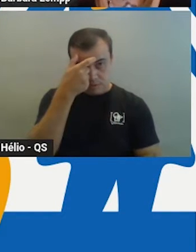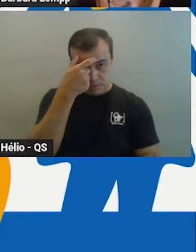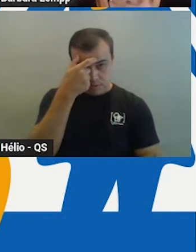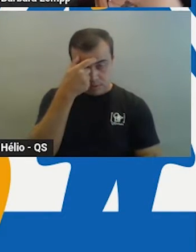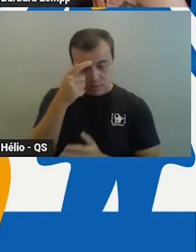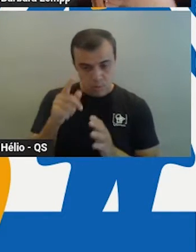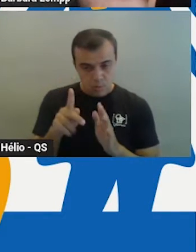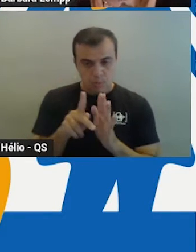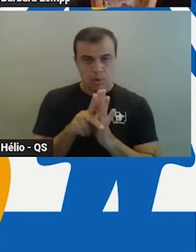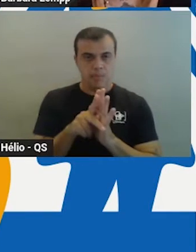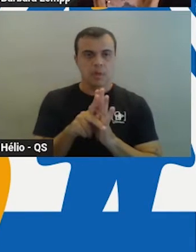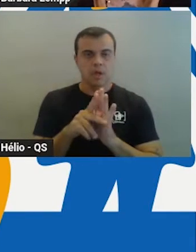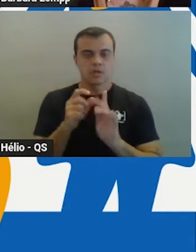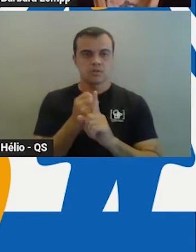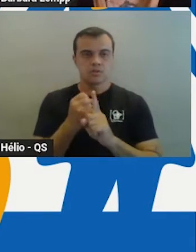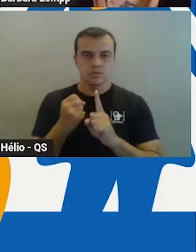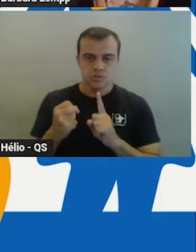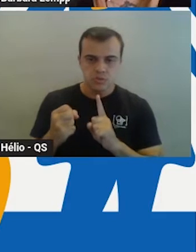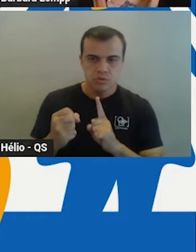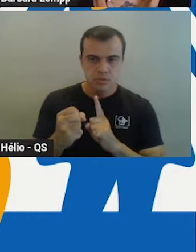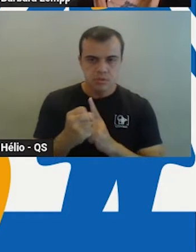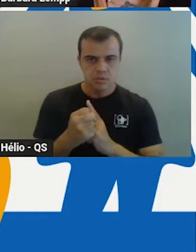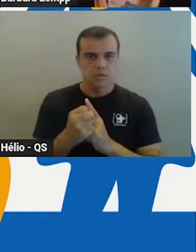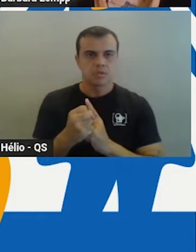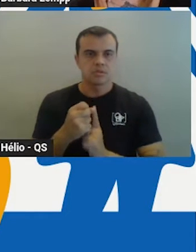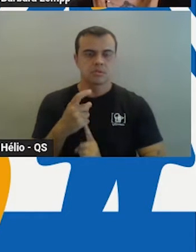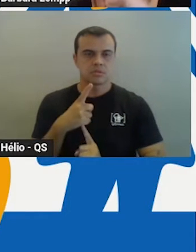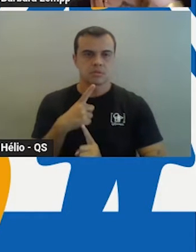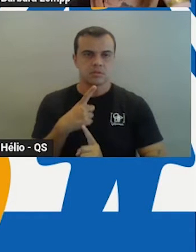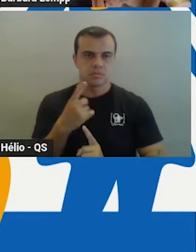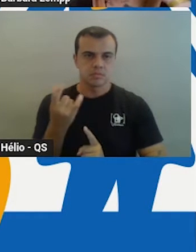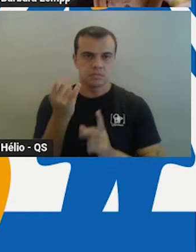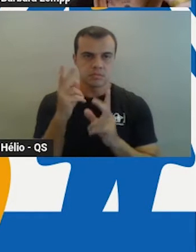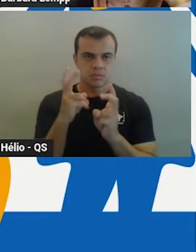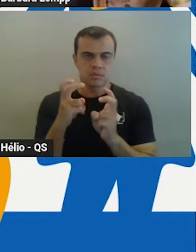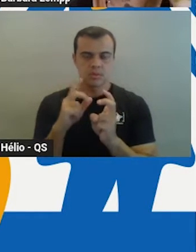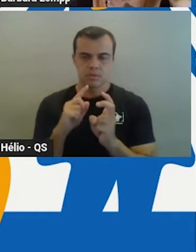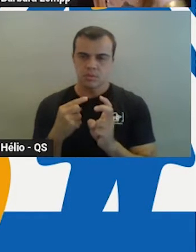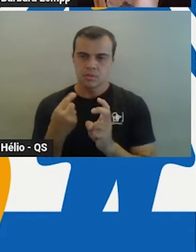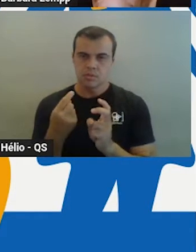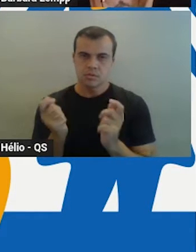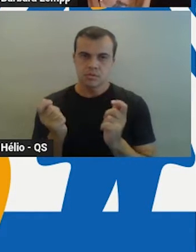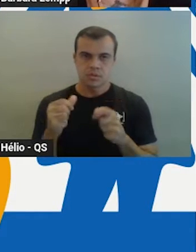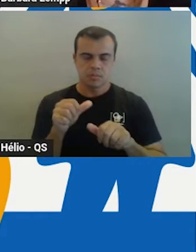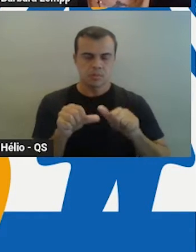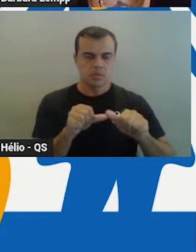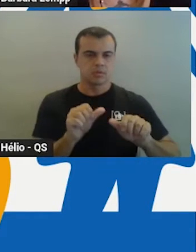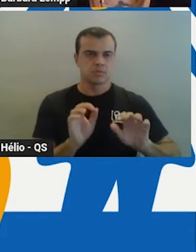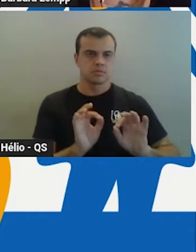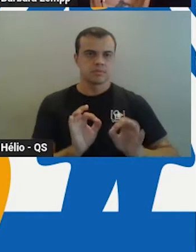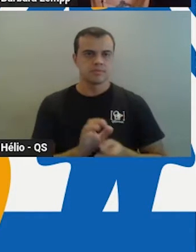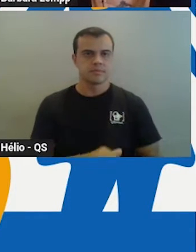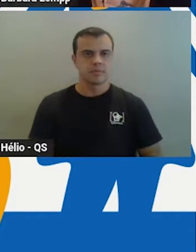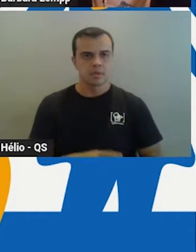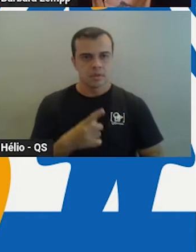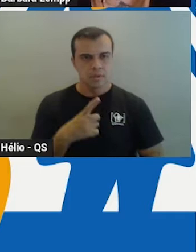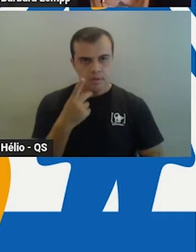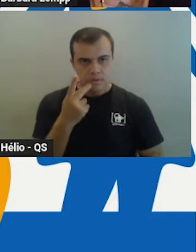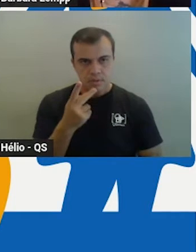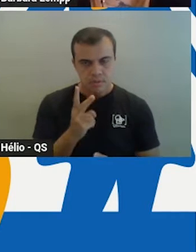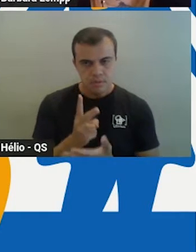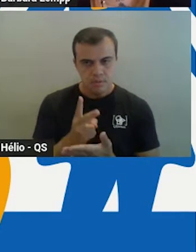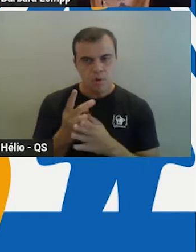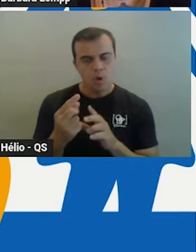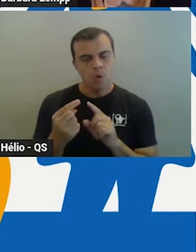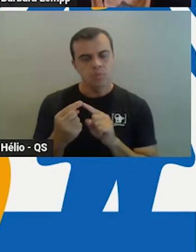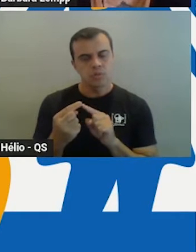própria da sociedade, que isso é uma questão fundamental para promover mudanças, né? Que para a gente alcançar o objetivo,